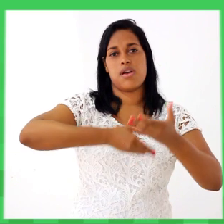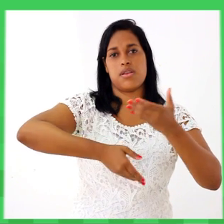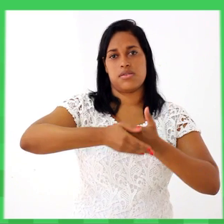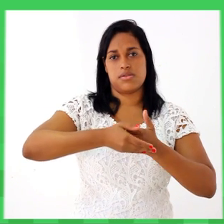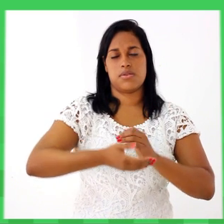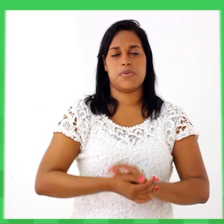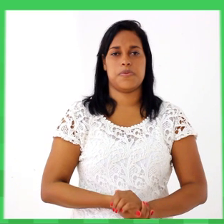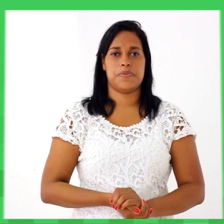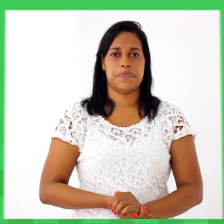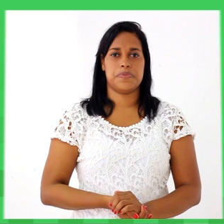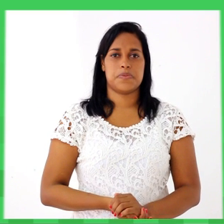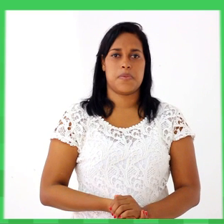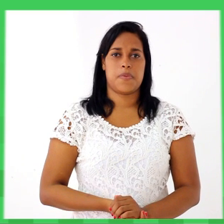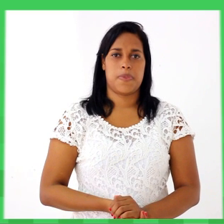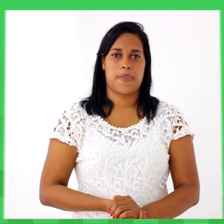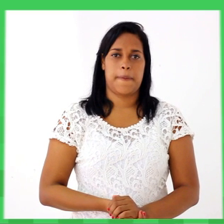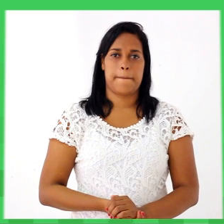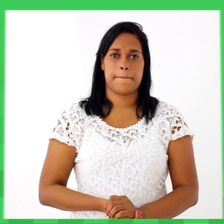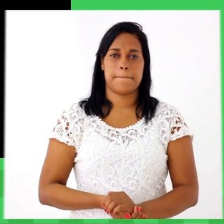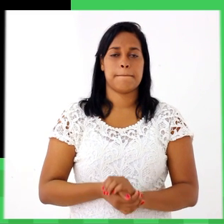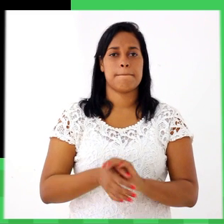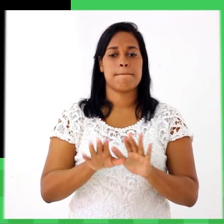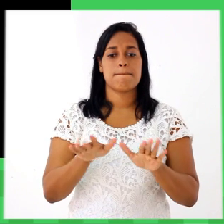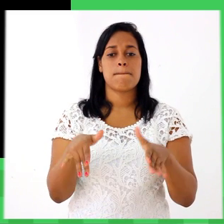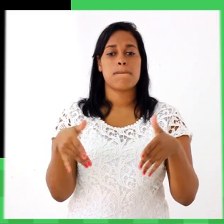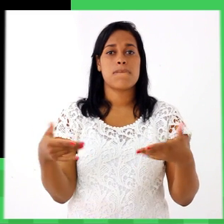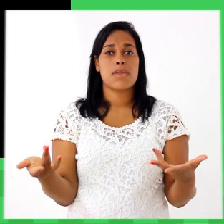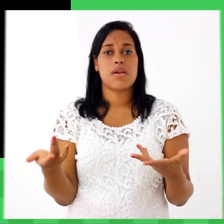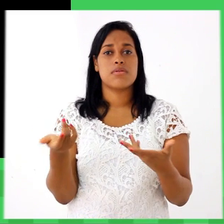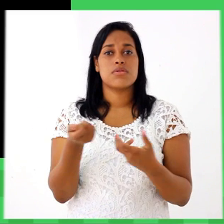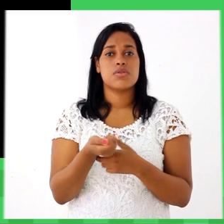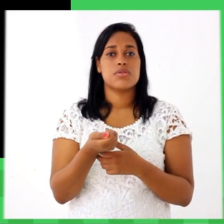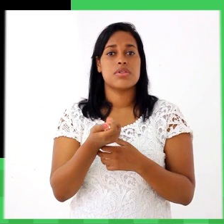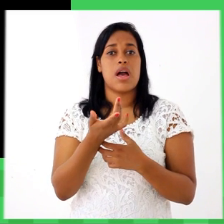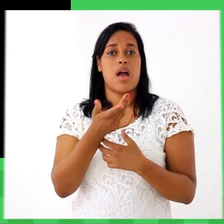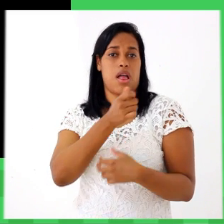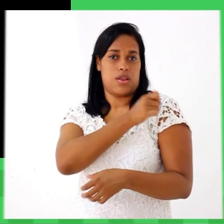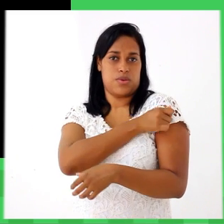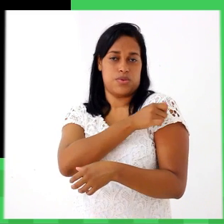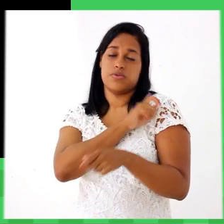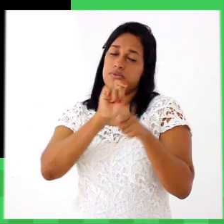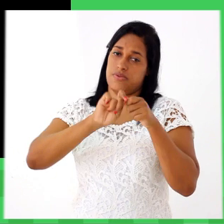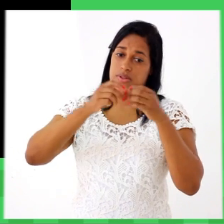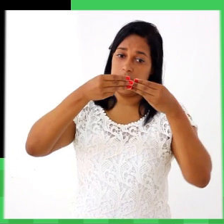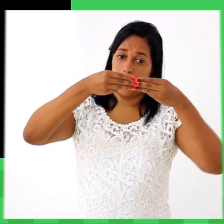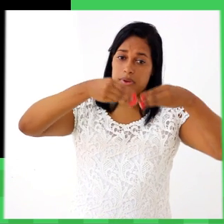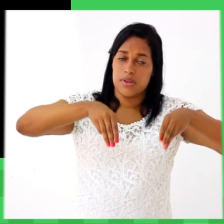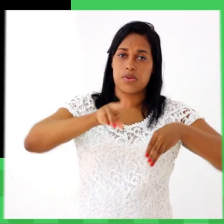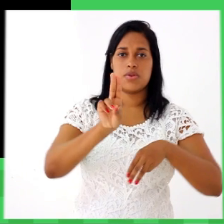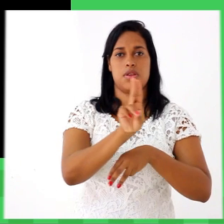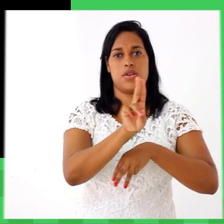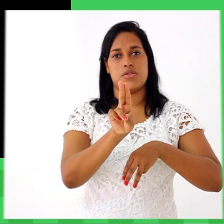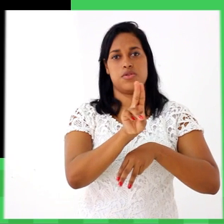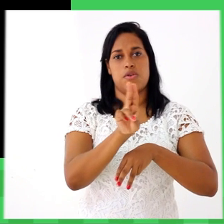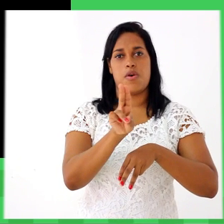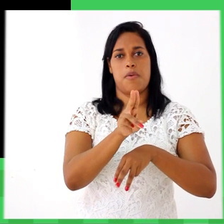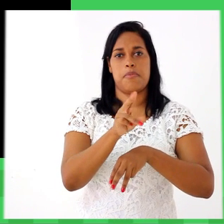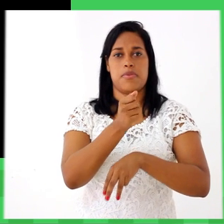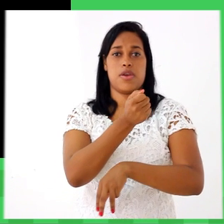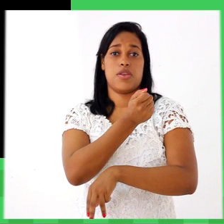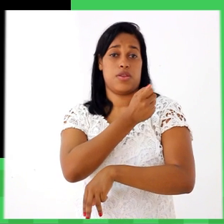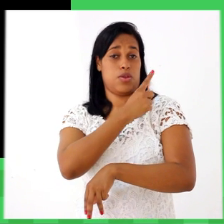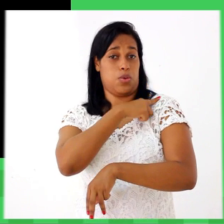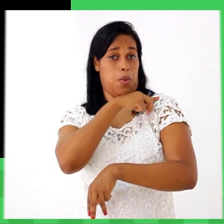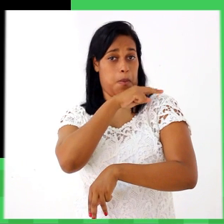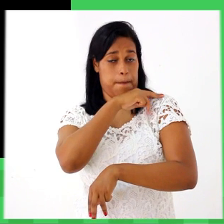muitos. Quais são os atributos da entidade aluno? Nós temos matrícula, nome, classe, ano.